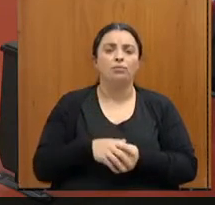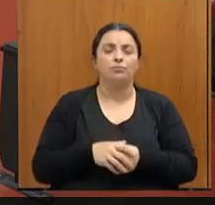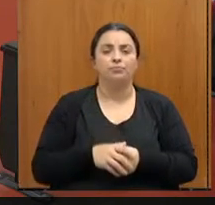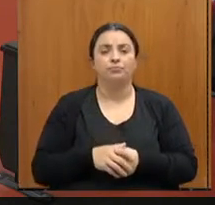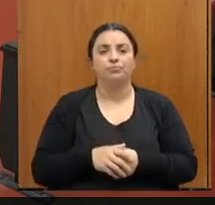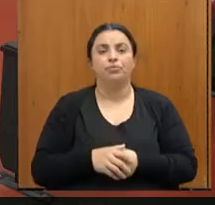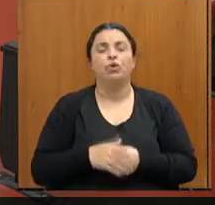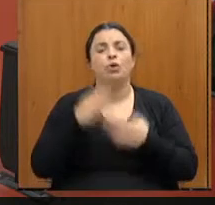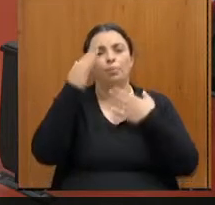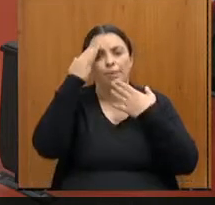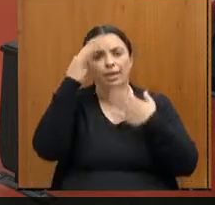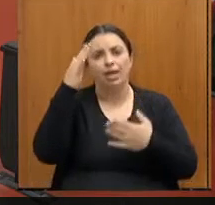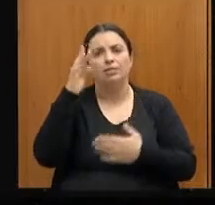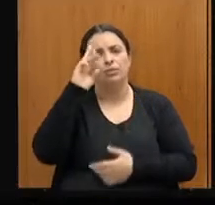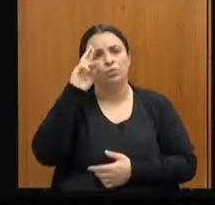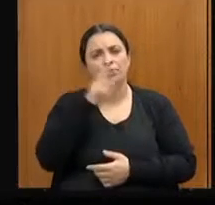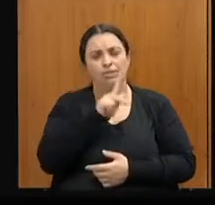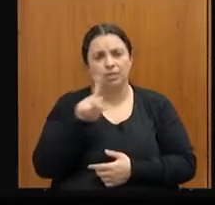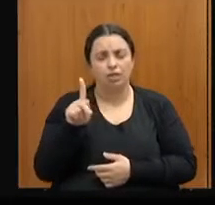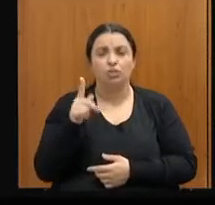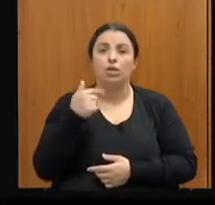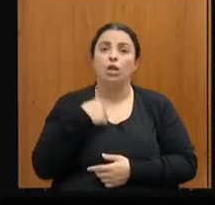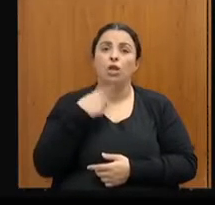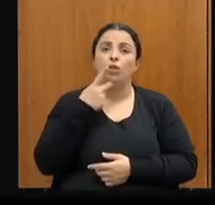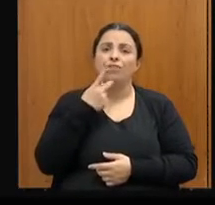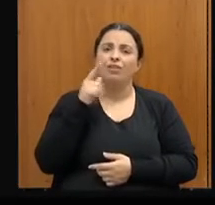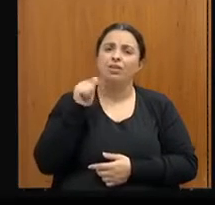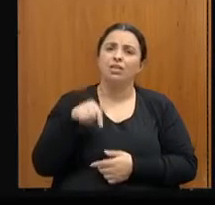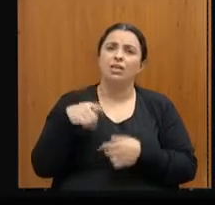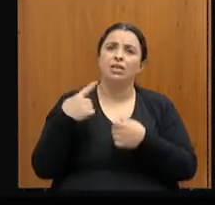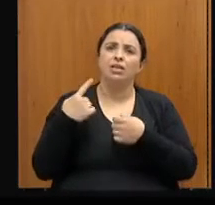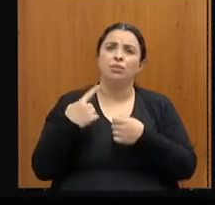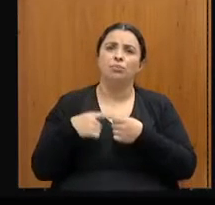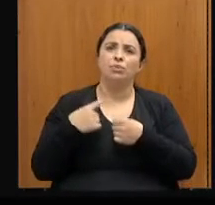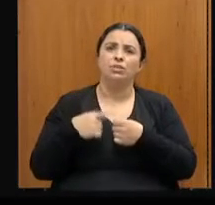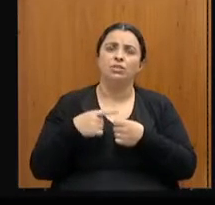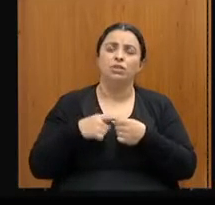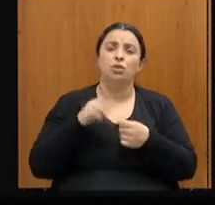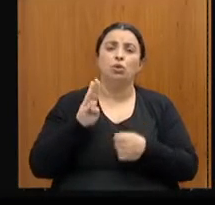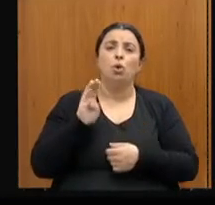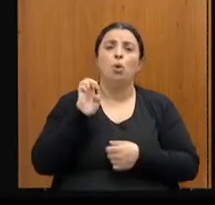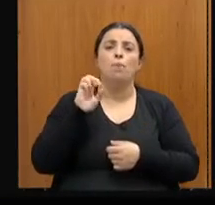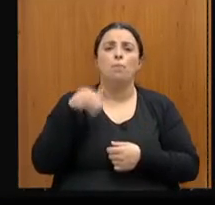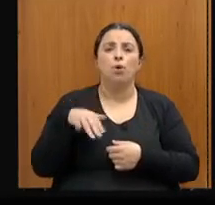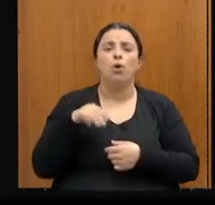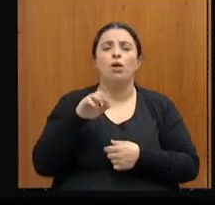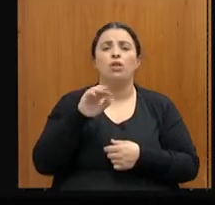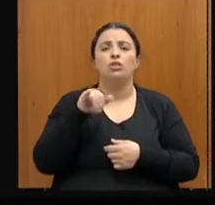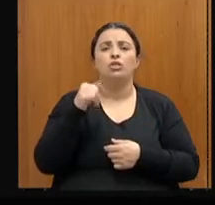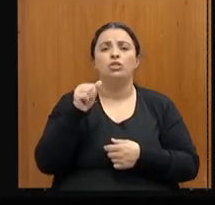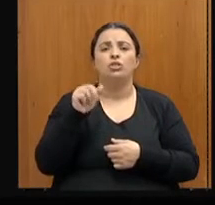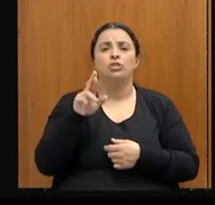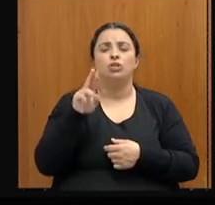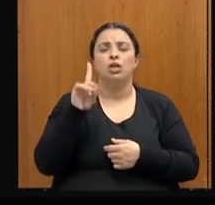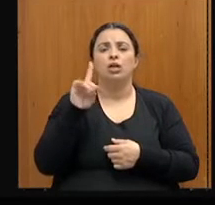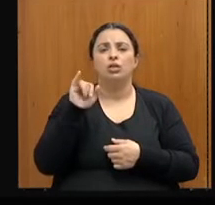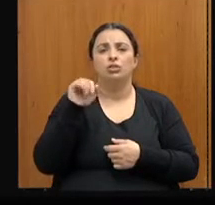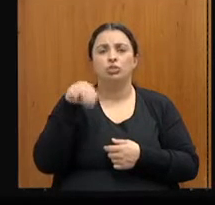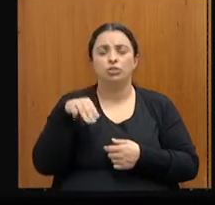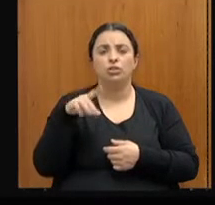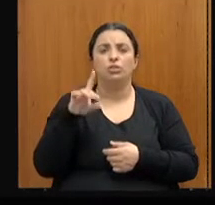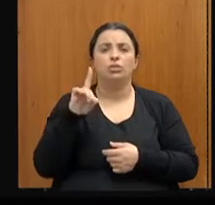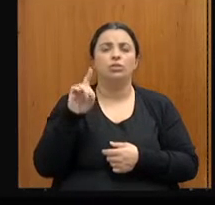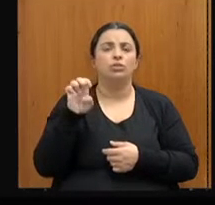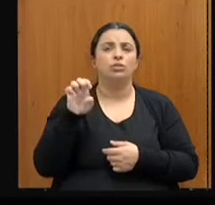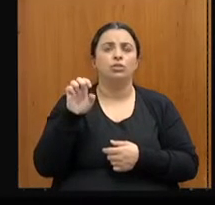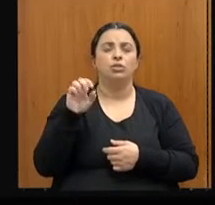Obrigado sobreviver se eu tô falando diretamente aqui do do município de Bom Jardim de Minas eu tomou fazendo um giro aqui